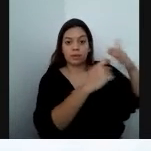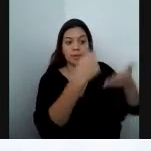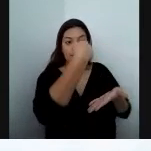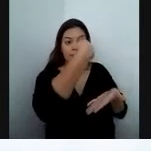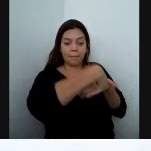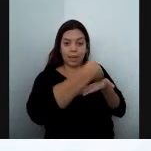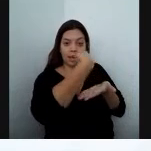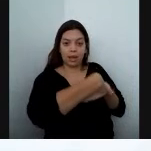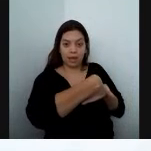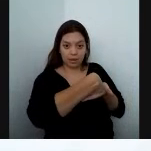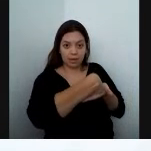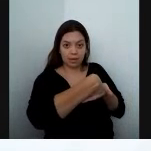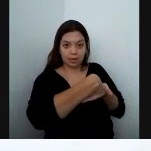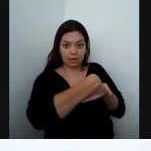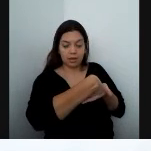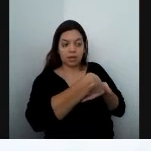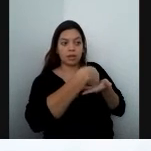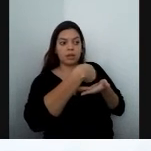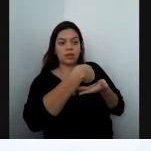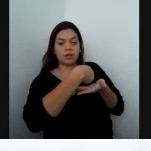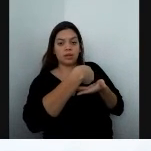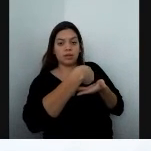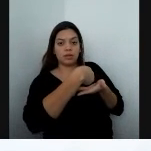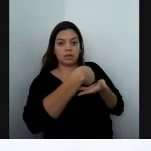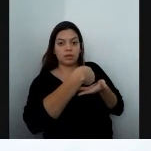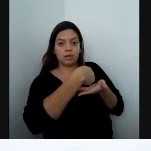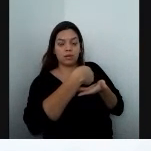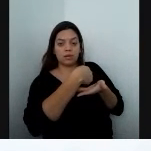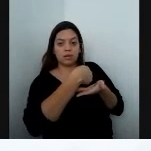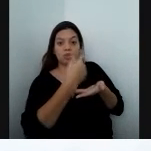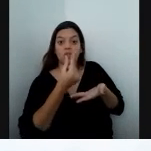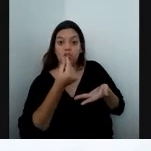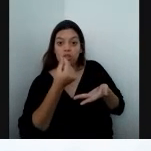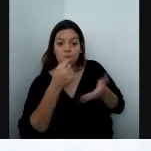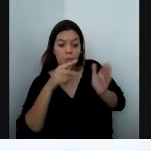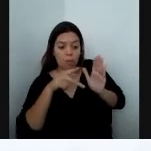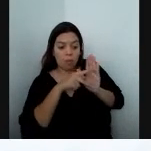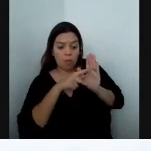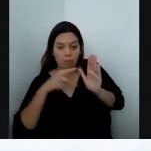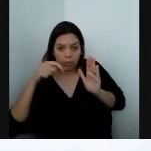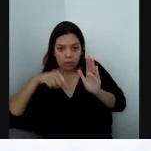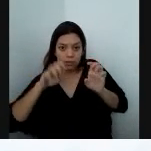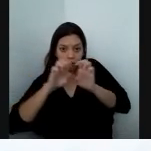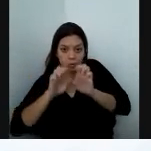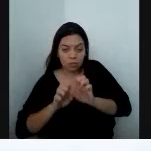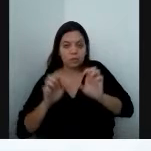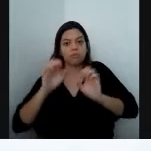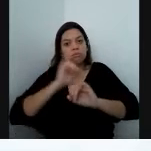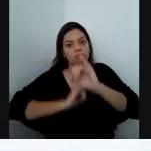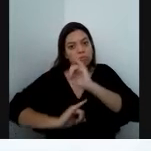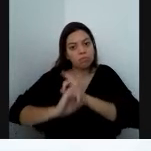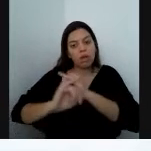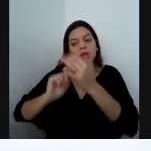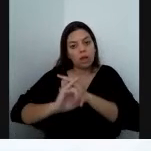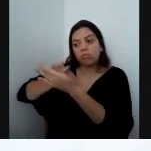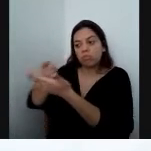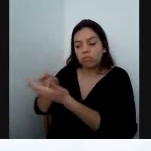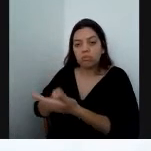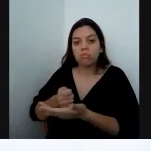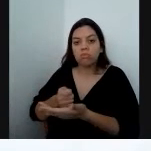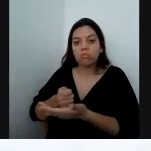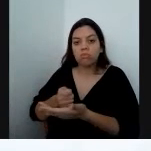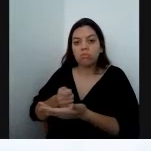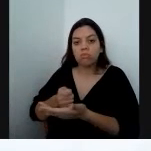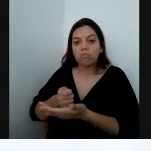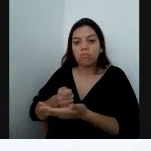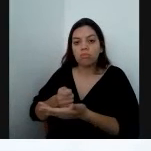o pagamento de alguns desses recursos, sei lá, pagar, por exemplo, a internet. A gente viu acordos que falam disso, né? Que o custo com a internet